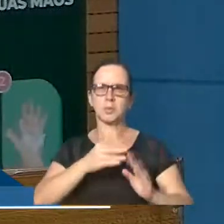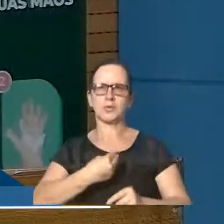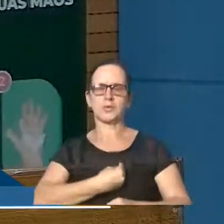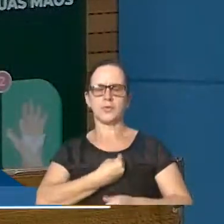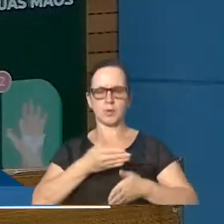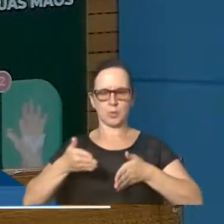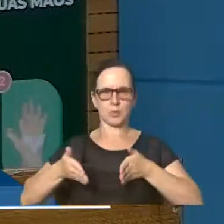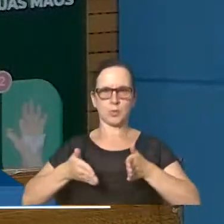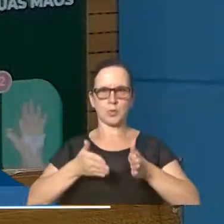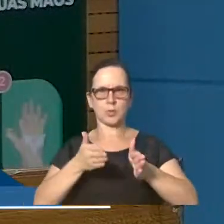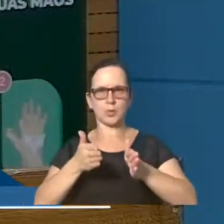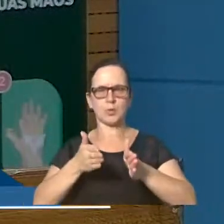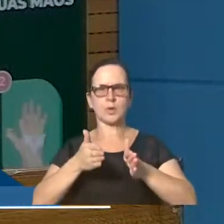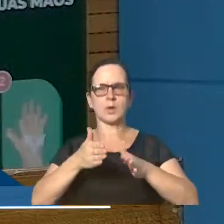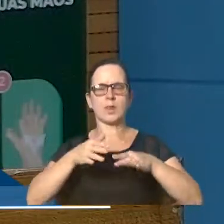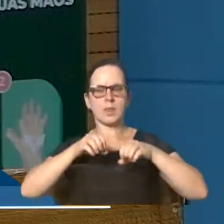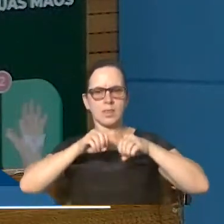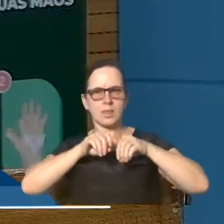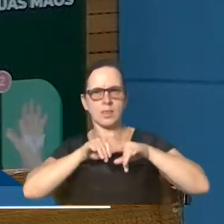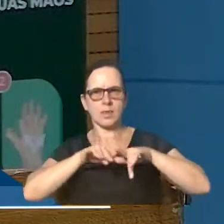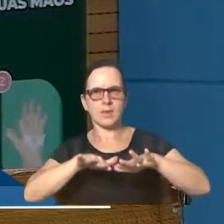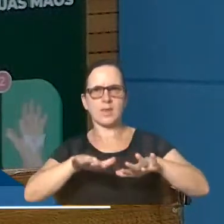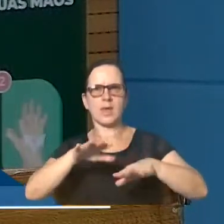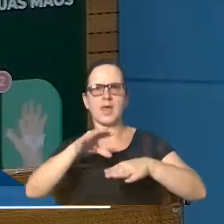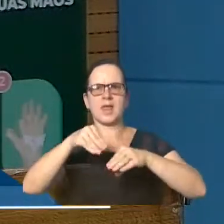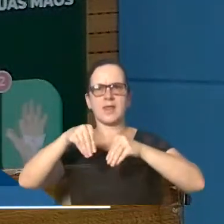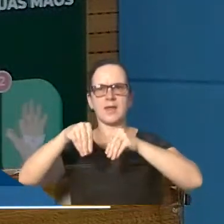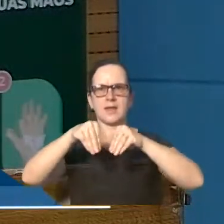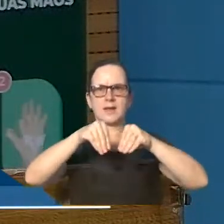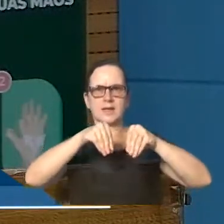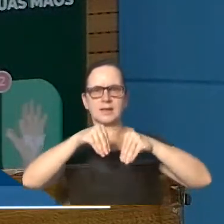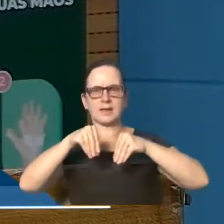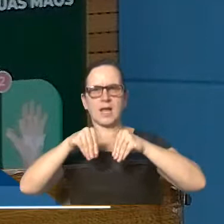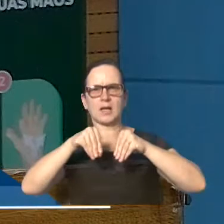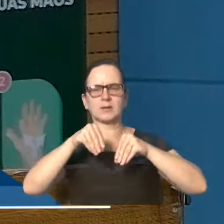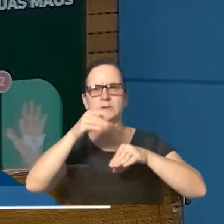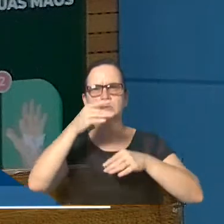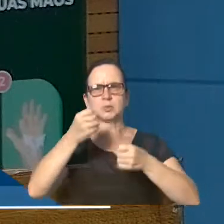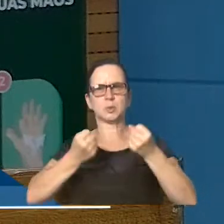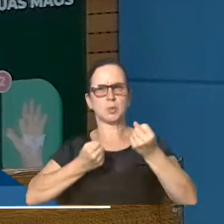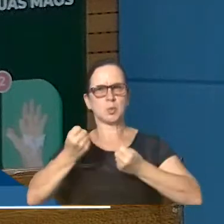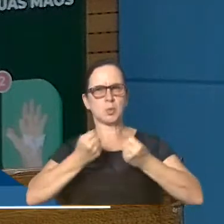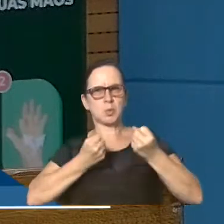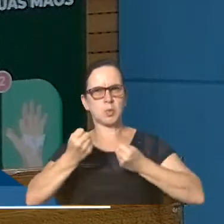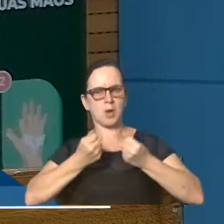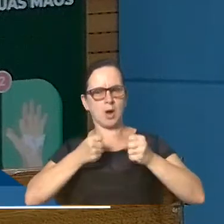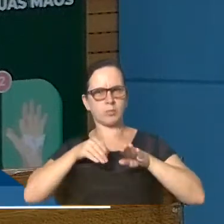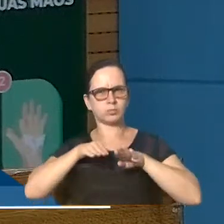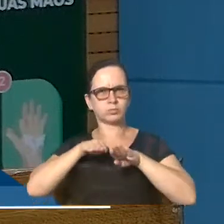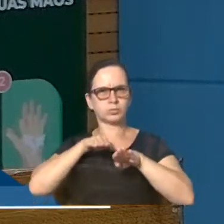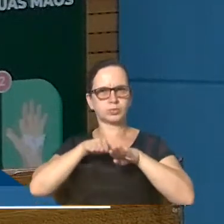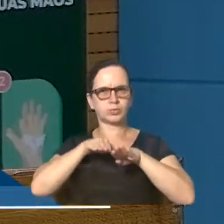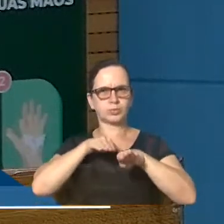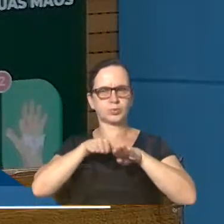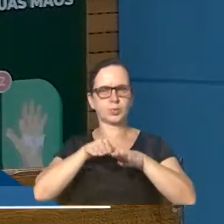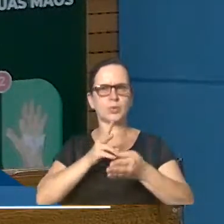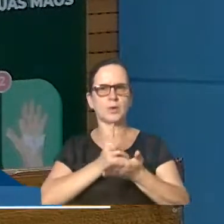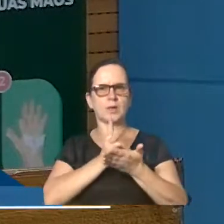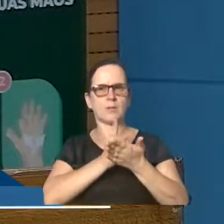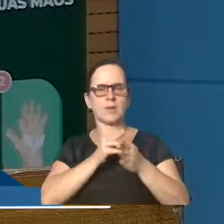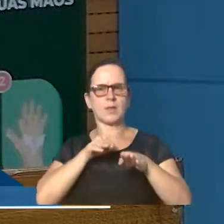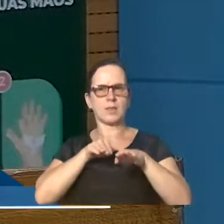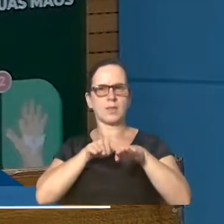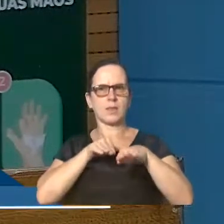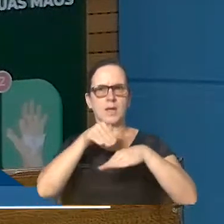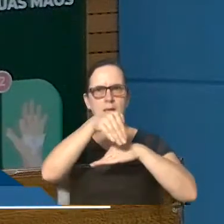de terra do bairro sofre constantes avarias por conta do grande fluxo de veículos que passam em forma cotidiana na entrada do